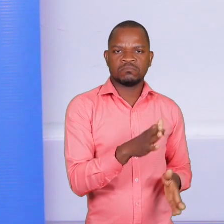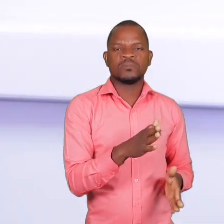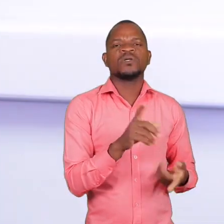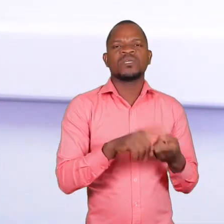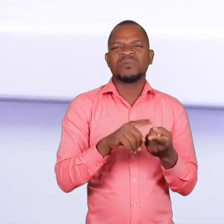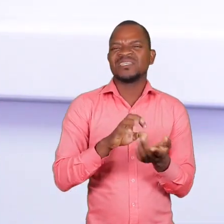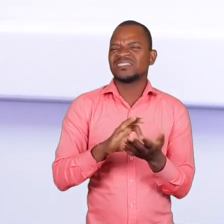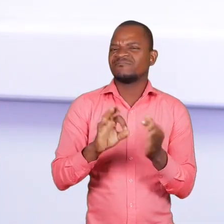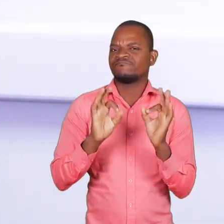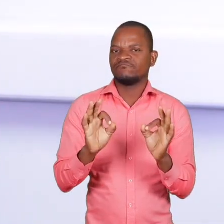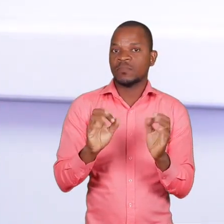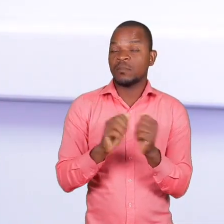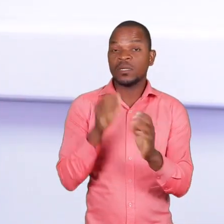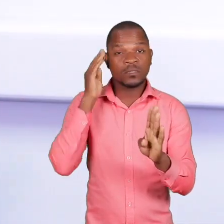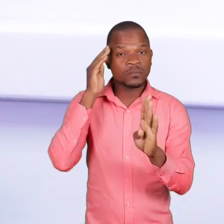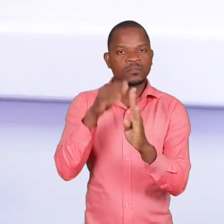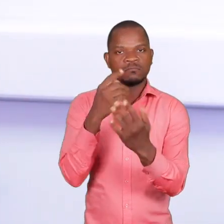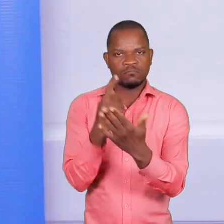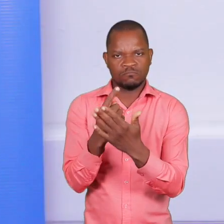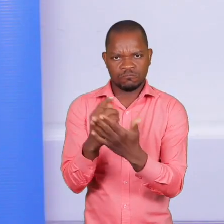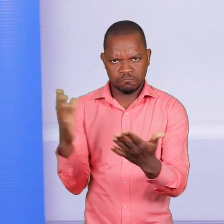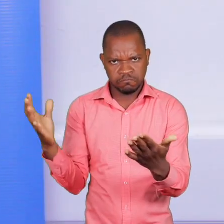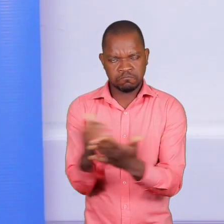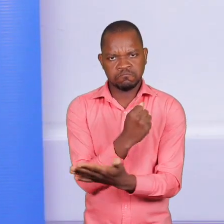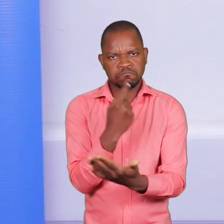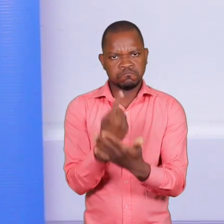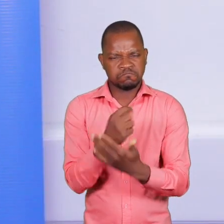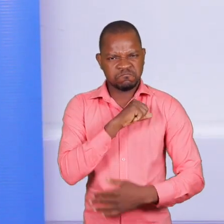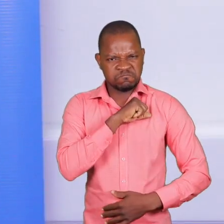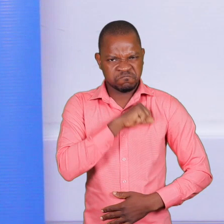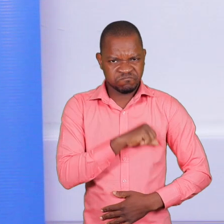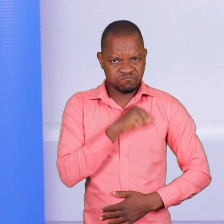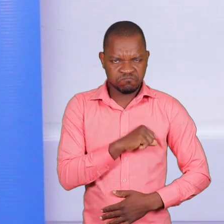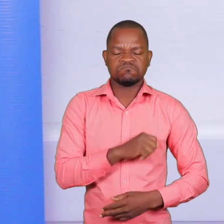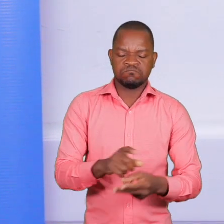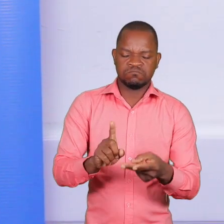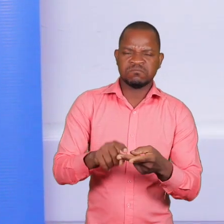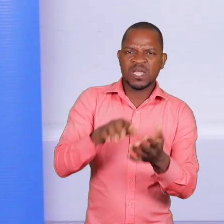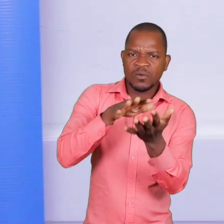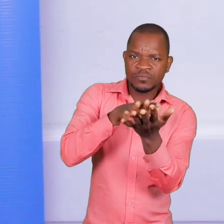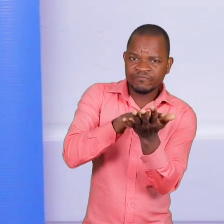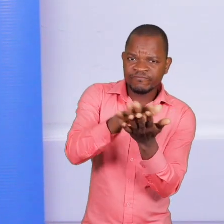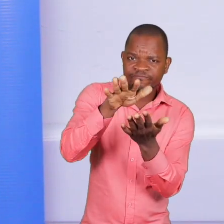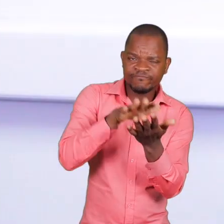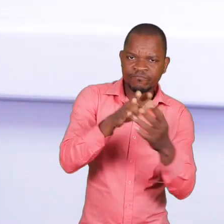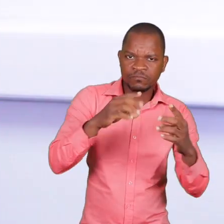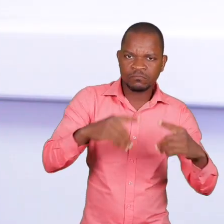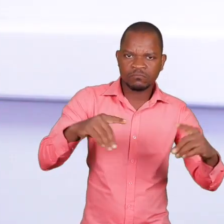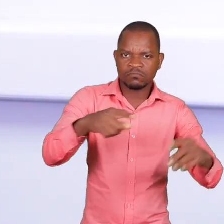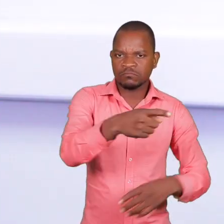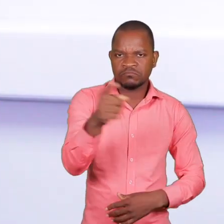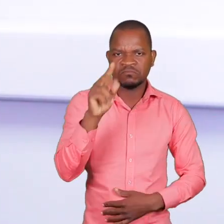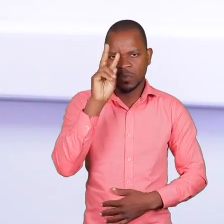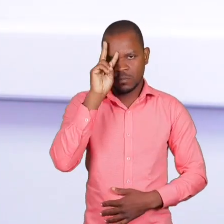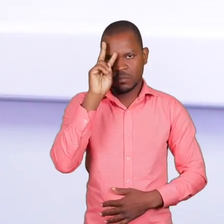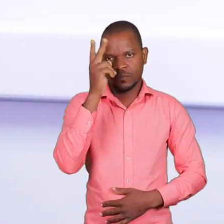alcançar. Temos que fazer o esforço, temos que sensibilizar a população para a mudança de comportamento e também